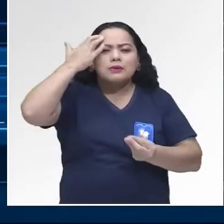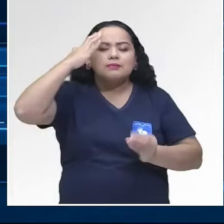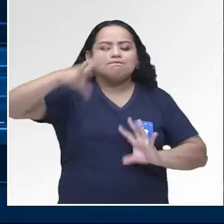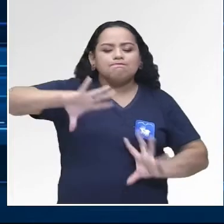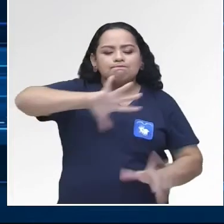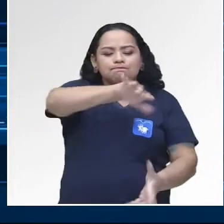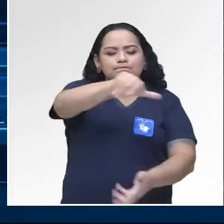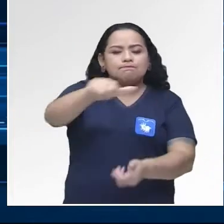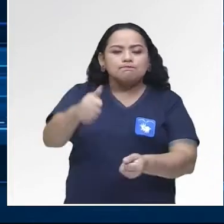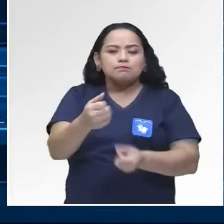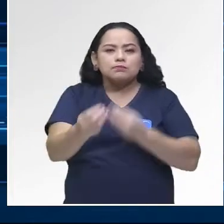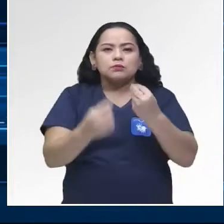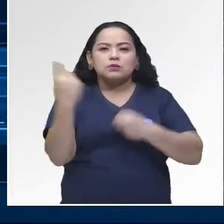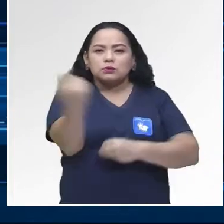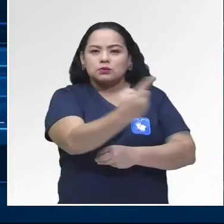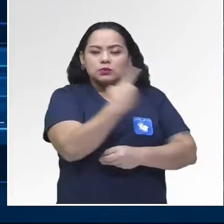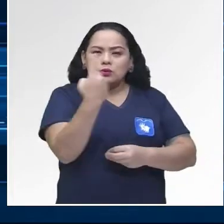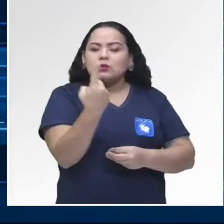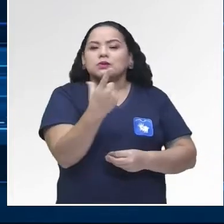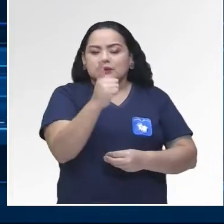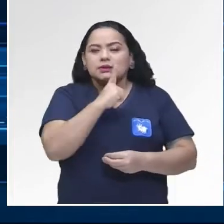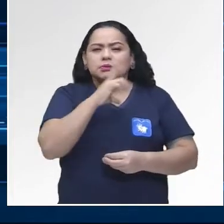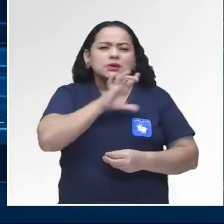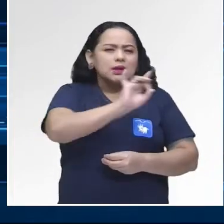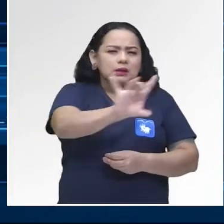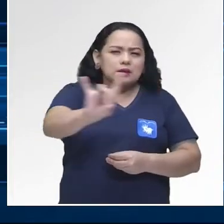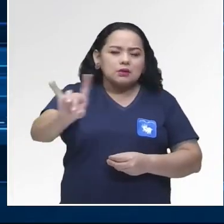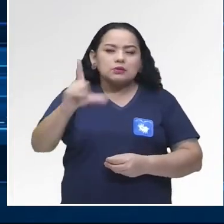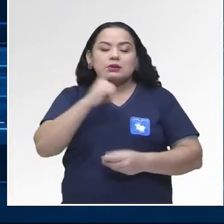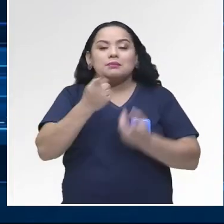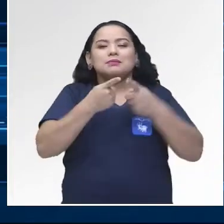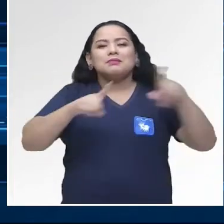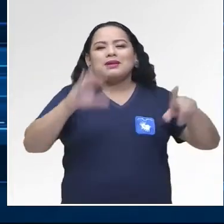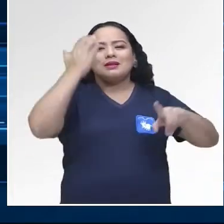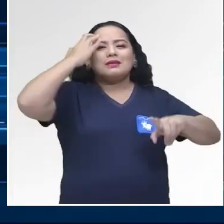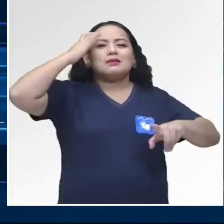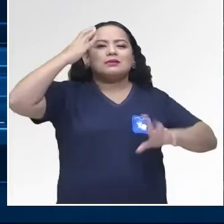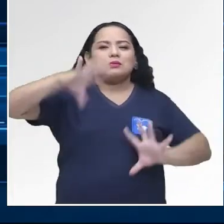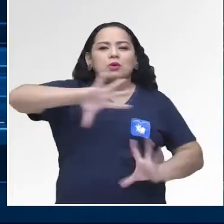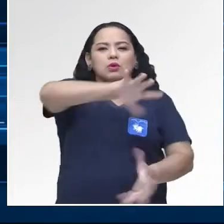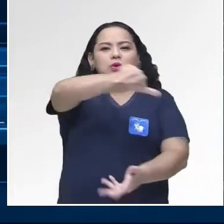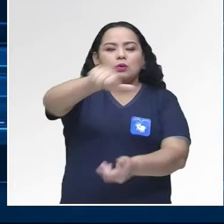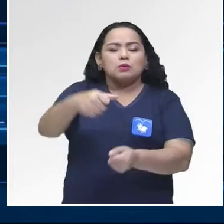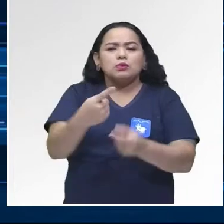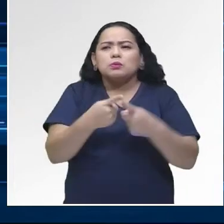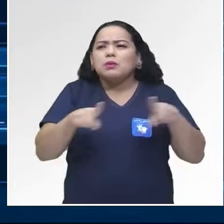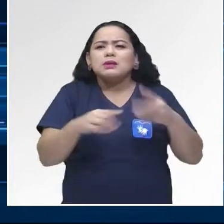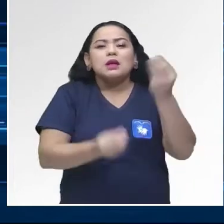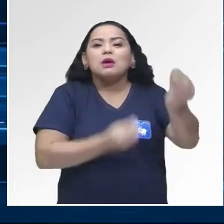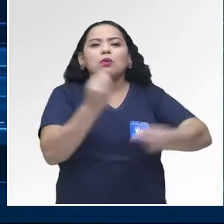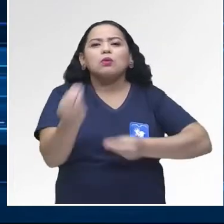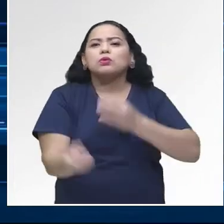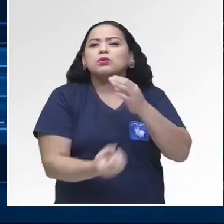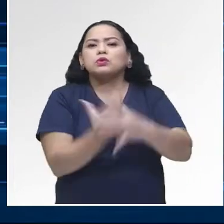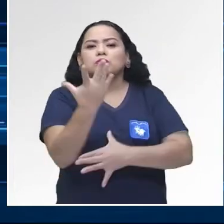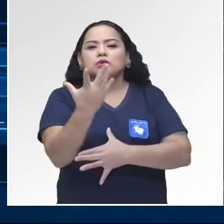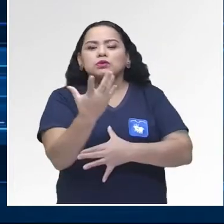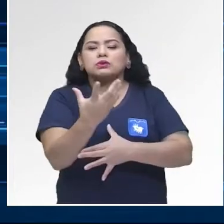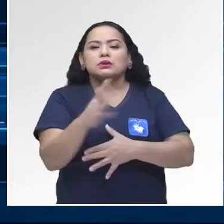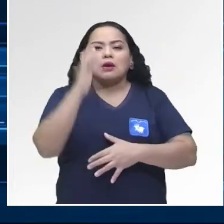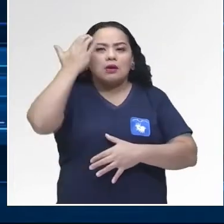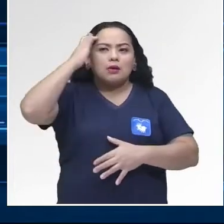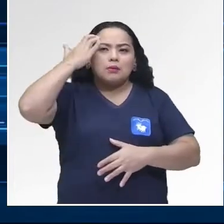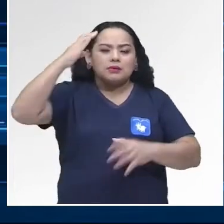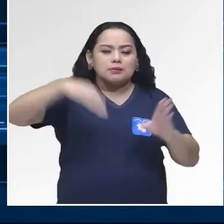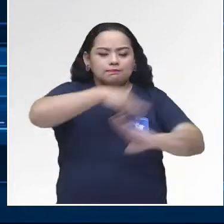mundo que nós temos, mas essa compreensão do mundo nós temos a partir de quê? Nós temos uma compreensão de